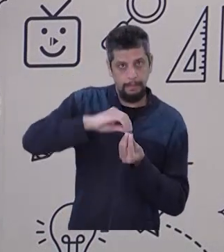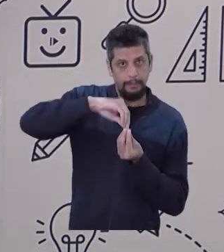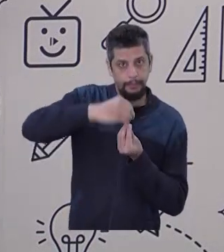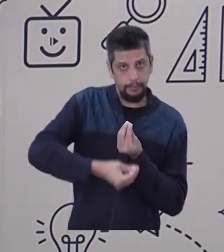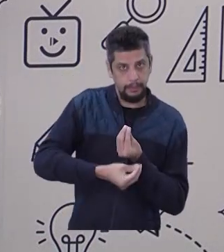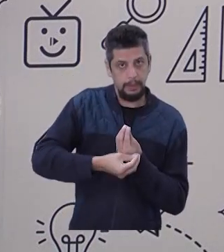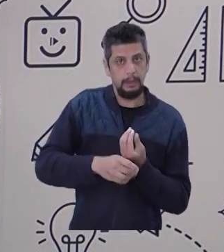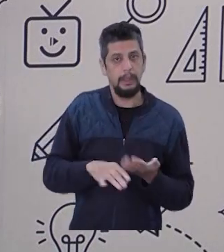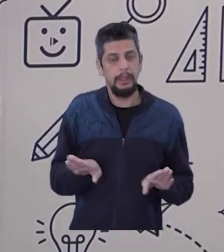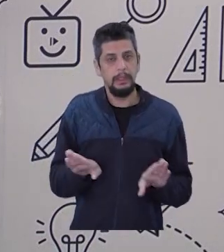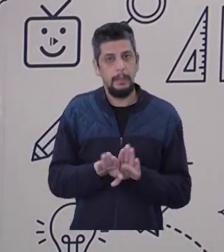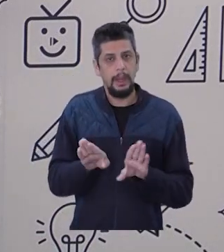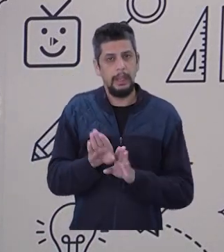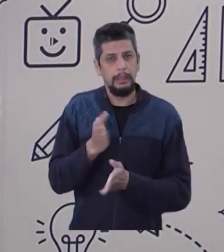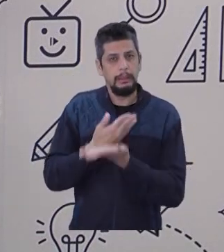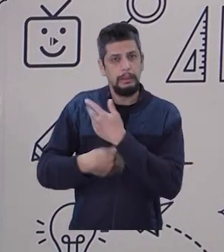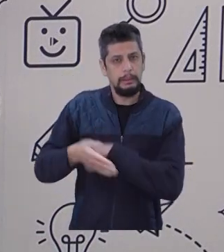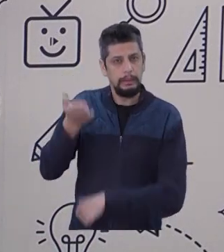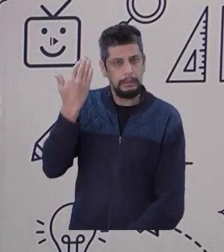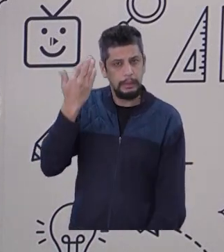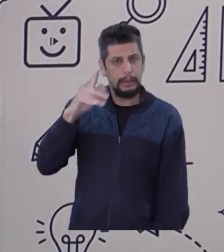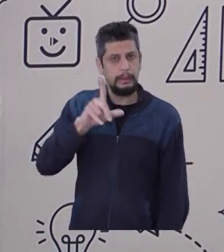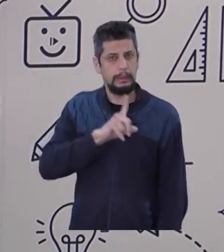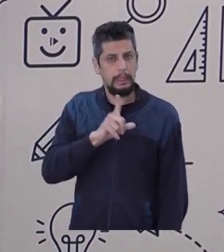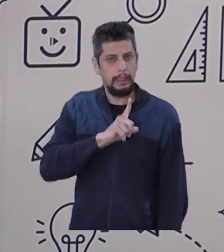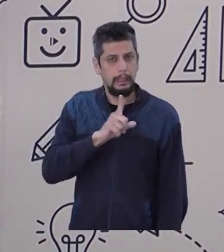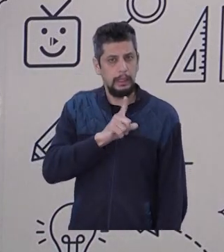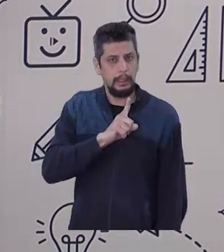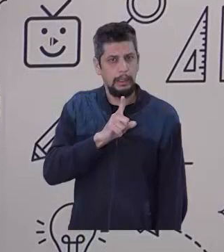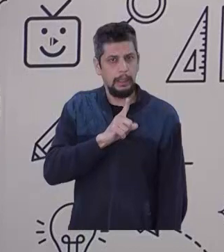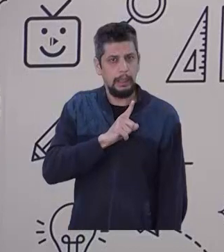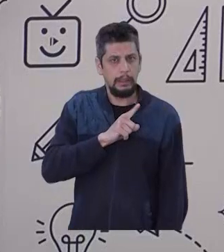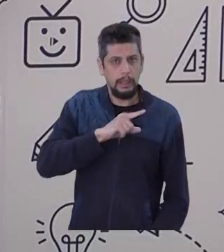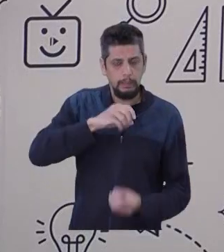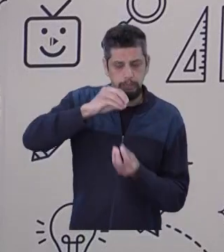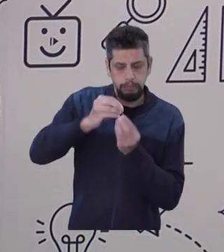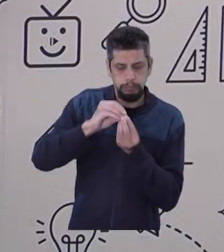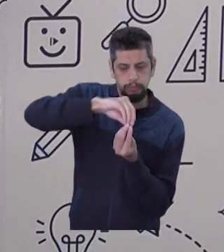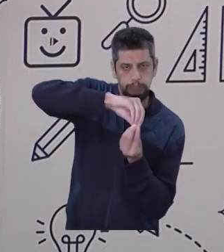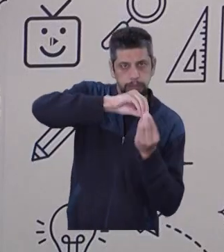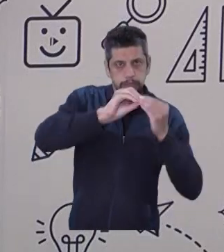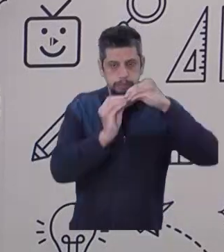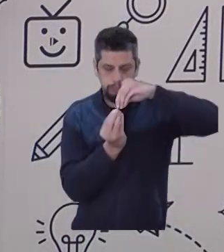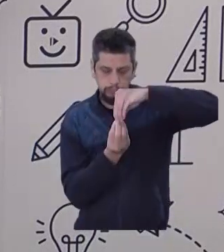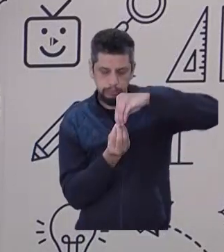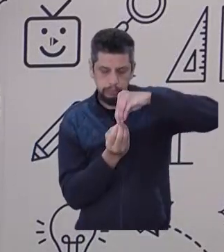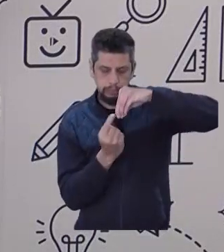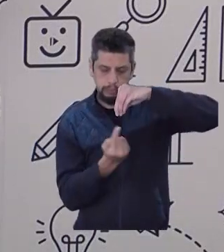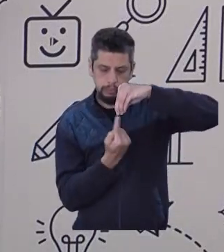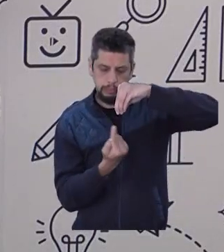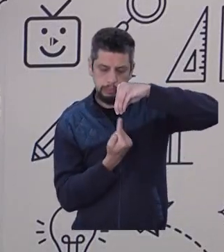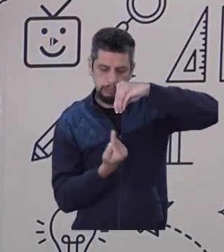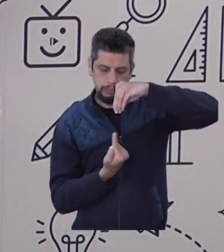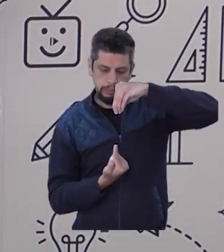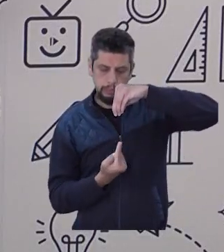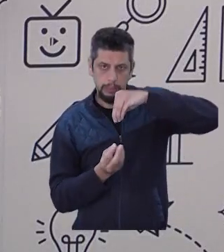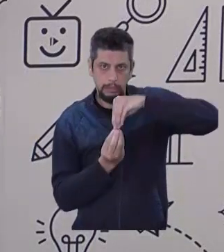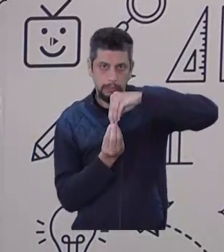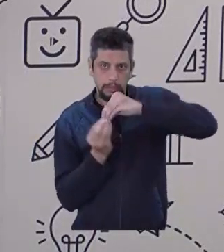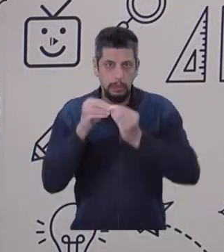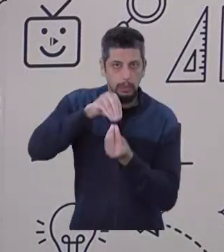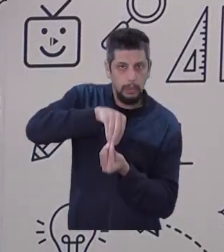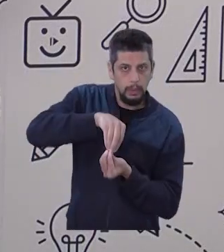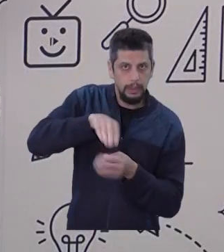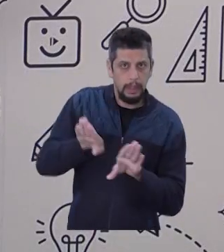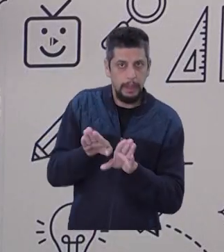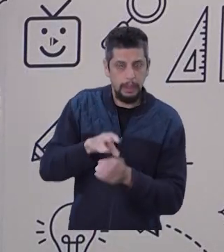um pouco anteriormente a gente tem a questão da ampulheta, a questão do cronômetro. O cronômetro a gente usa bastante ainda,